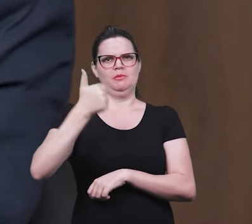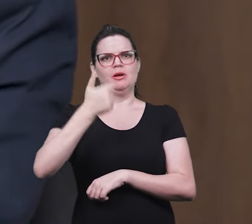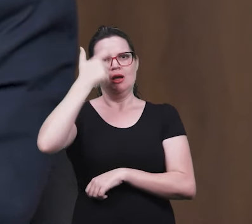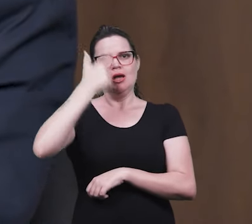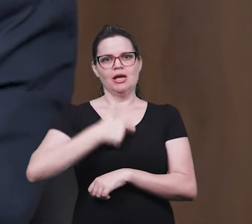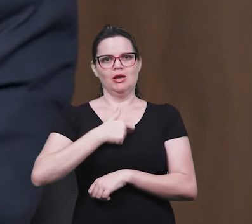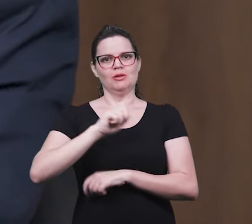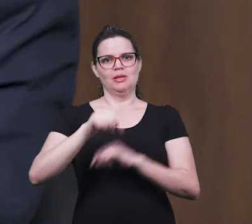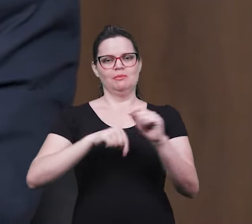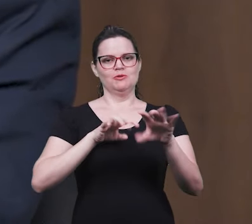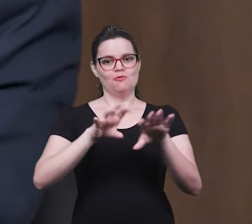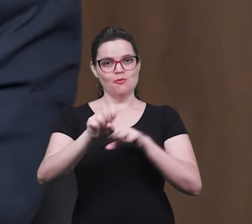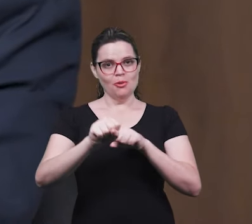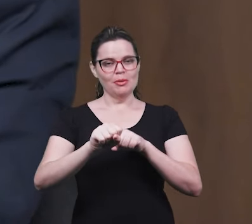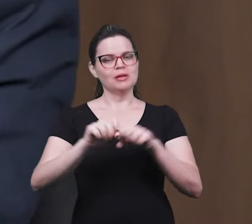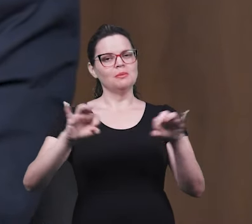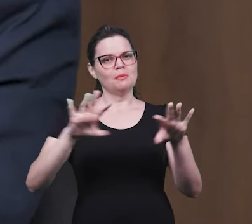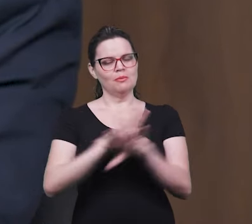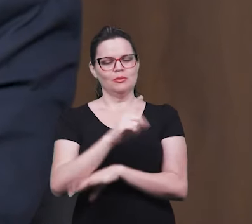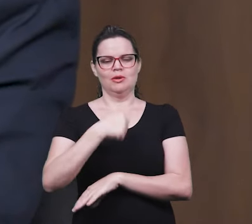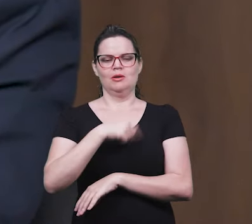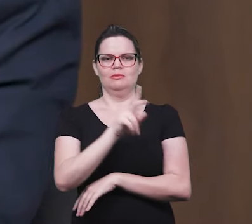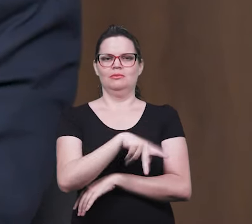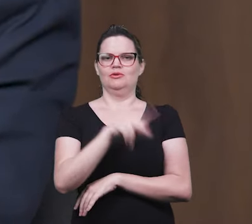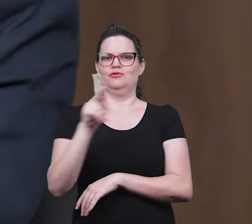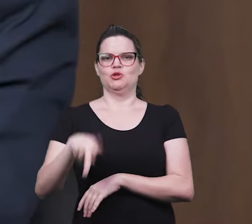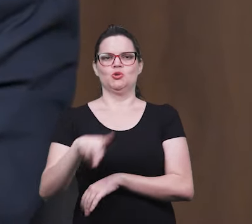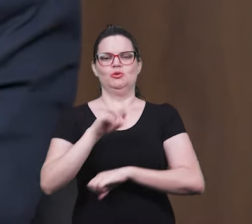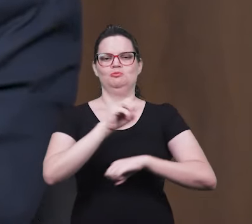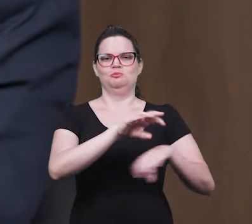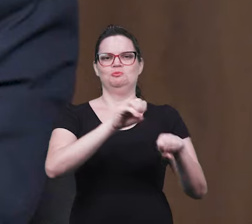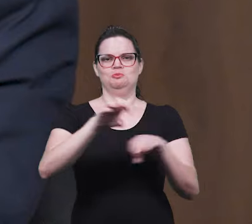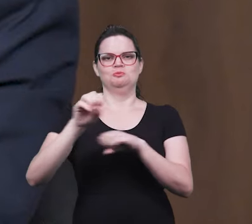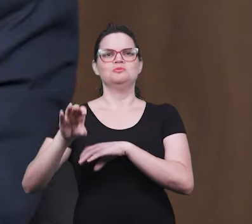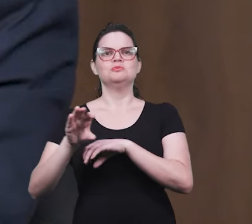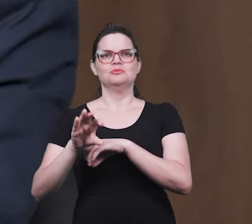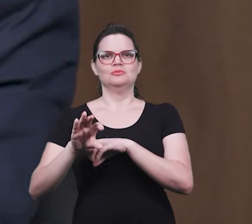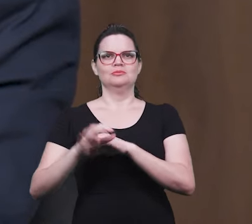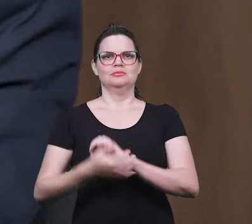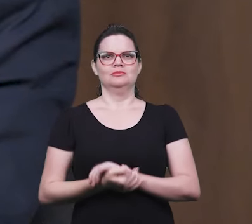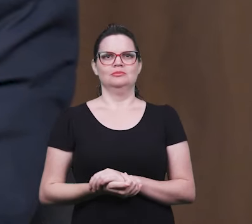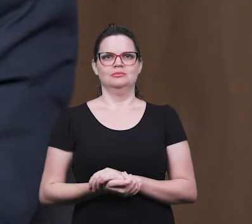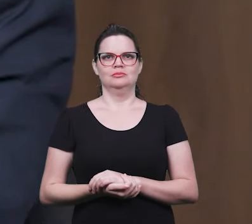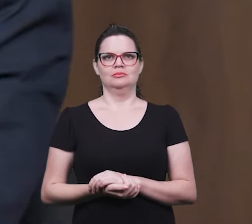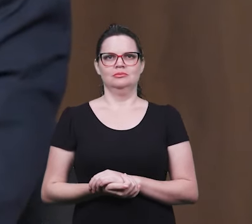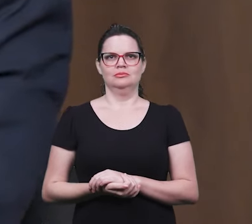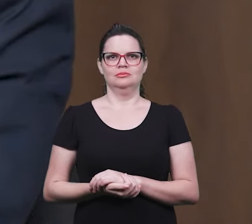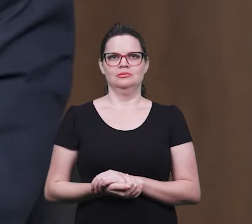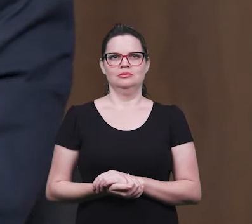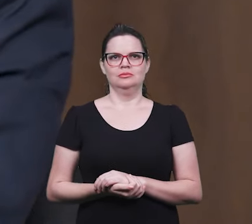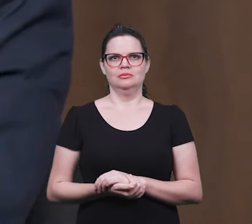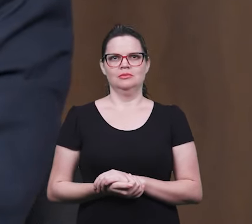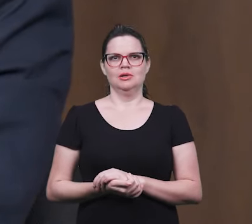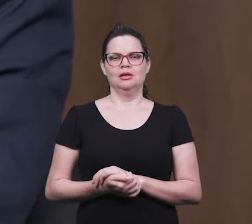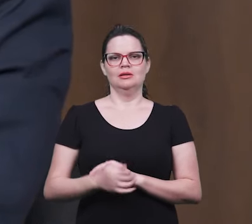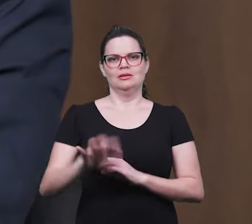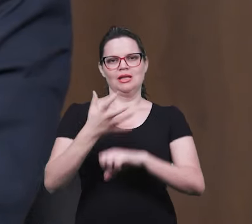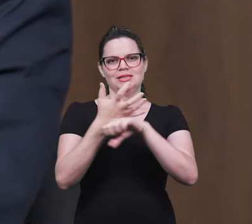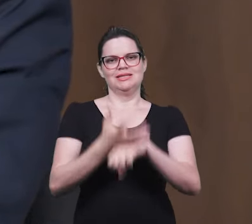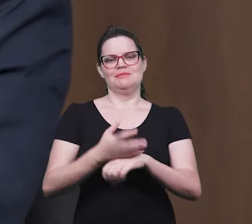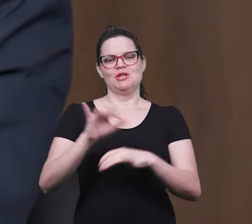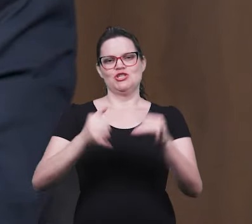professor do cursinho. No primeiro ano, eu era professor do cursinho da matéria que eu mais dominava, que era química